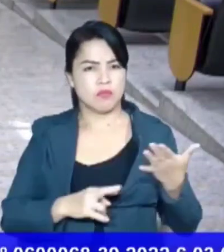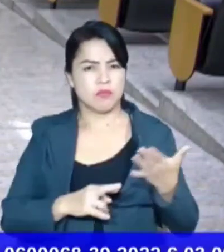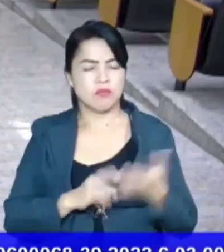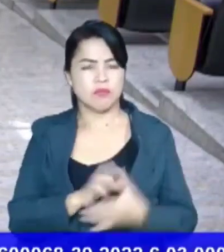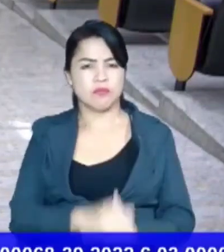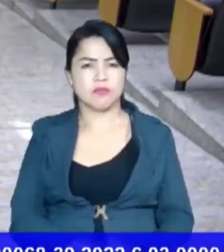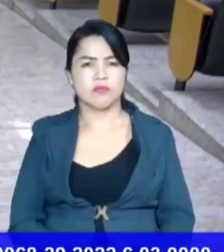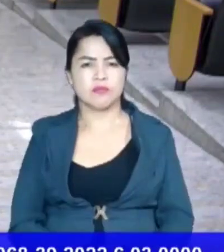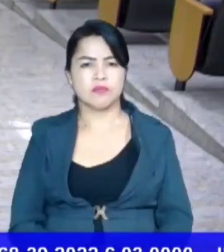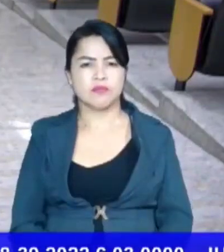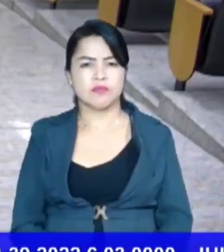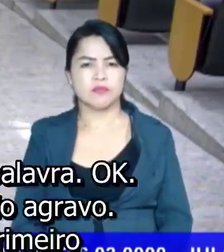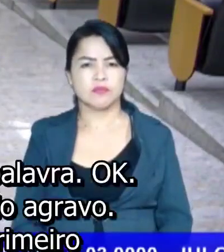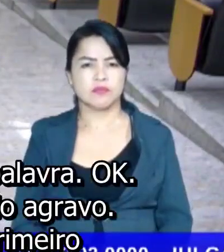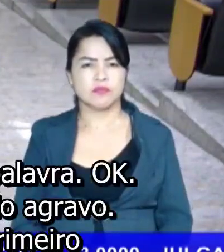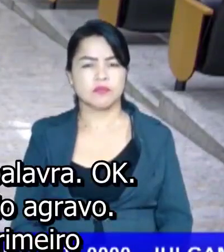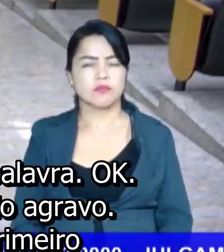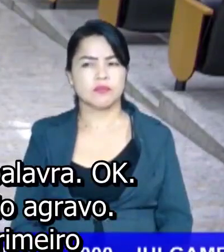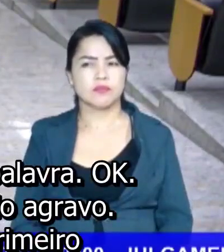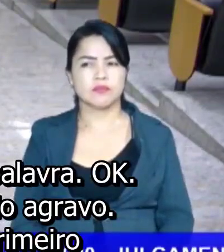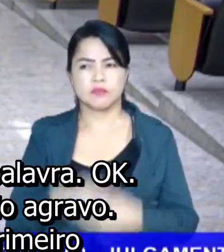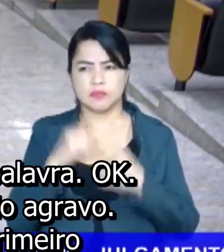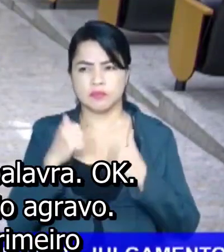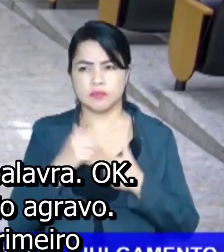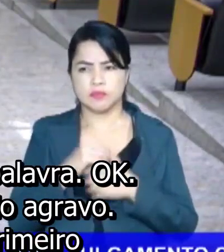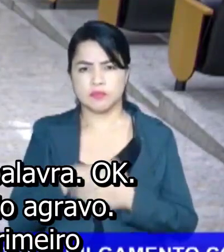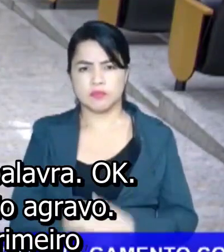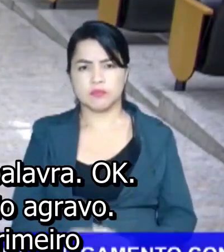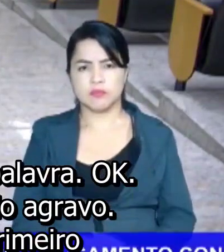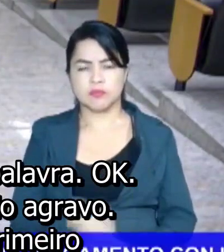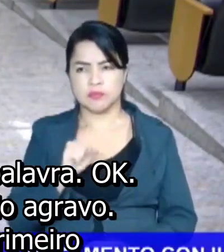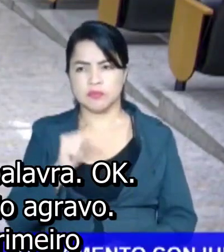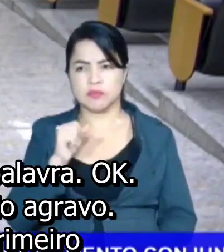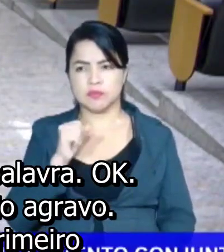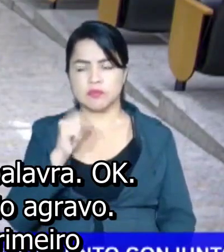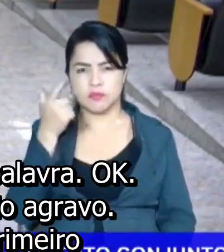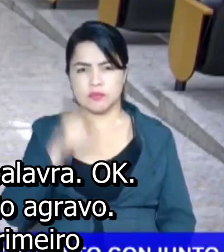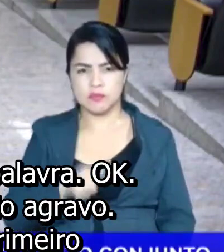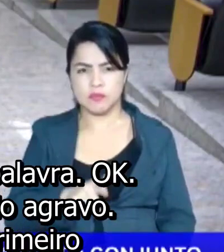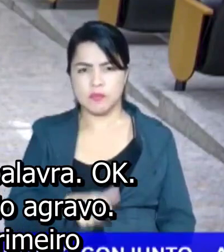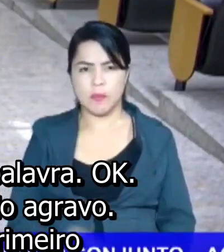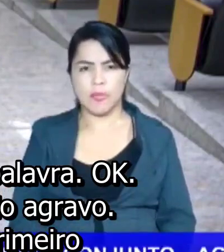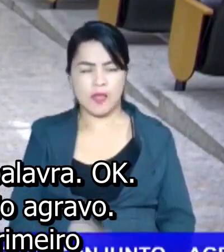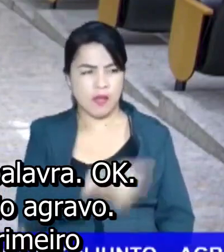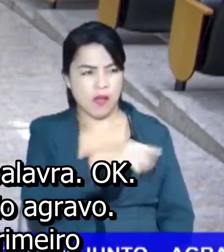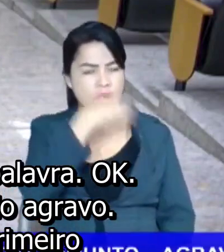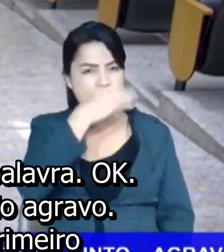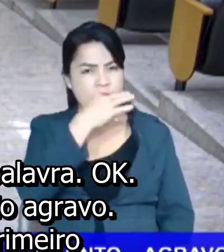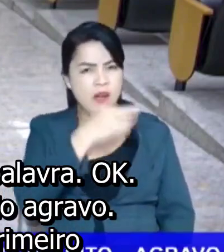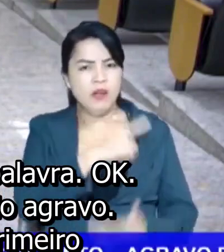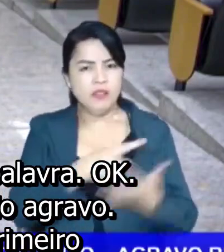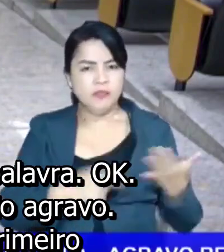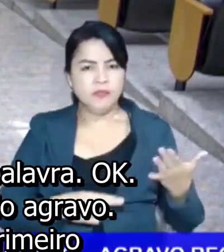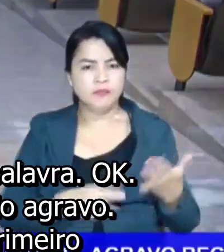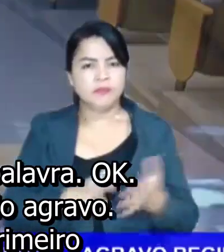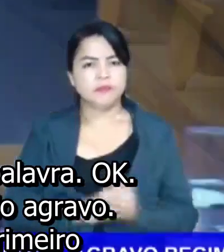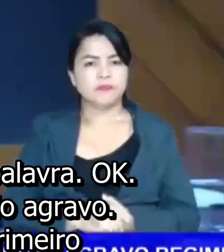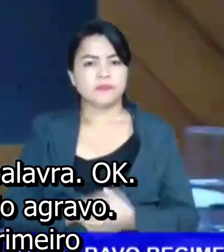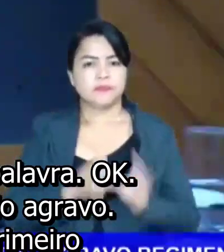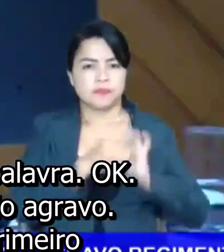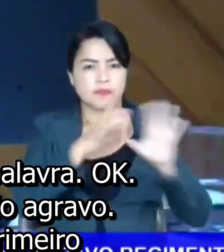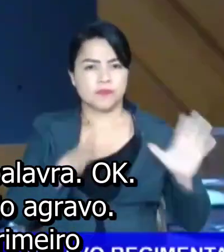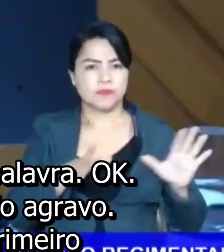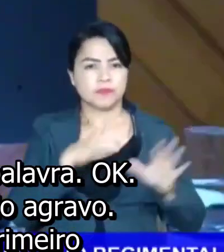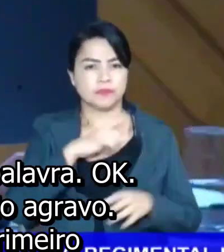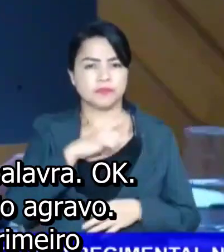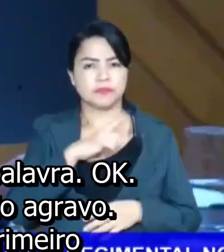movimentações, todos acomodados em seus lugares. Pode repetir? Vossa Excelência está com a palavra. Ok. Presente Sua no